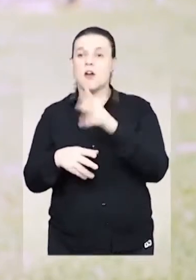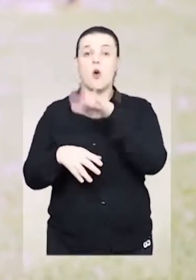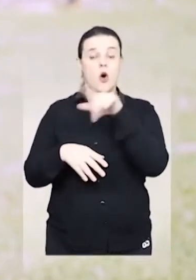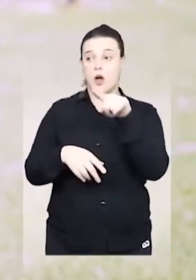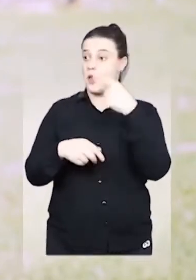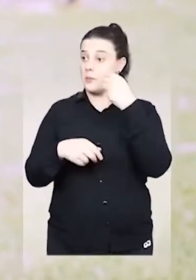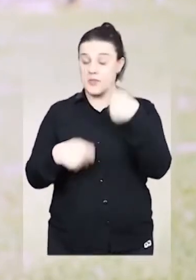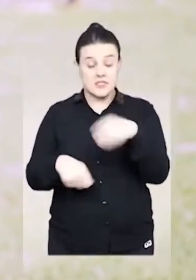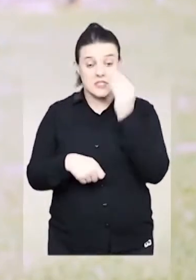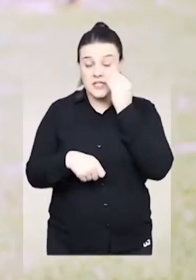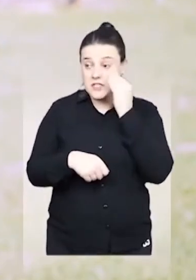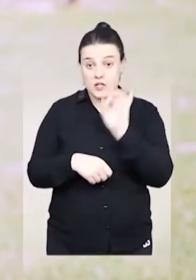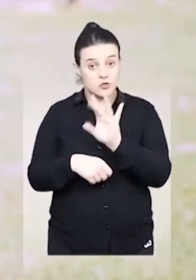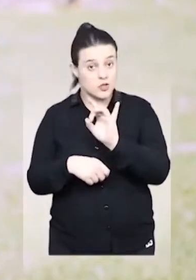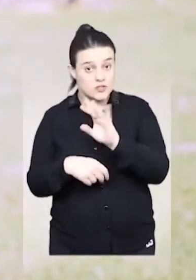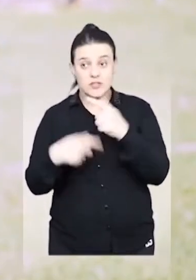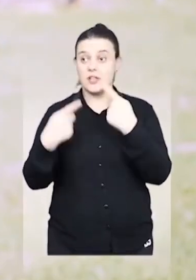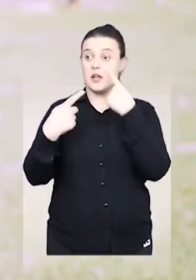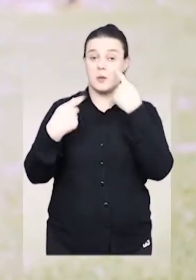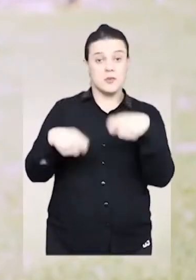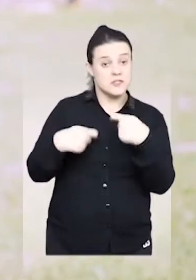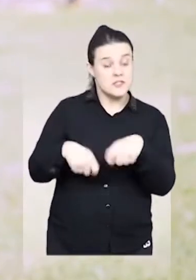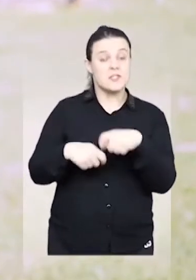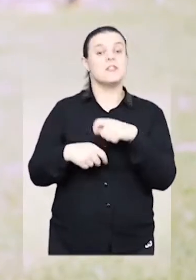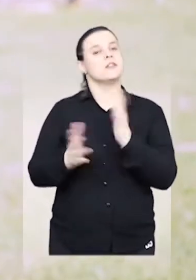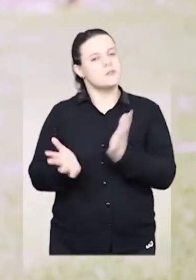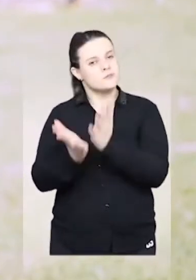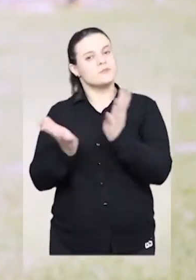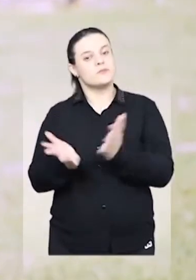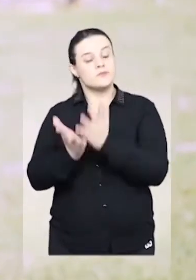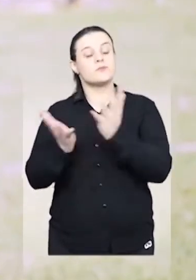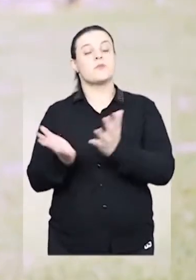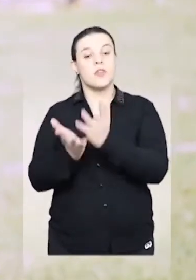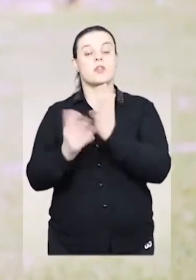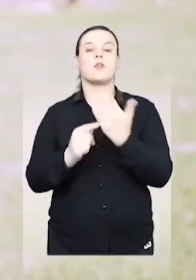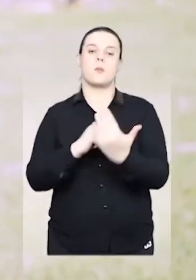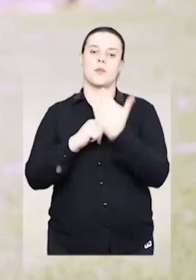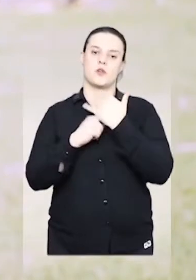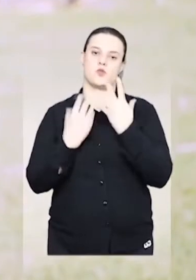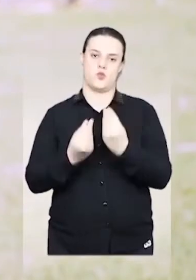ela precisa tentar sozinha, ela precisa fazer, e nesse ponto